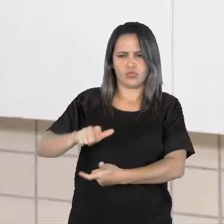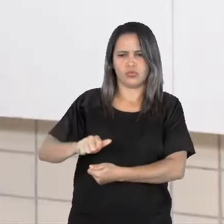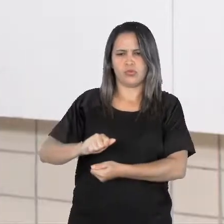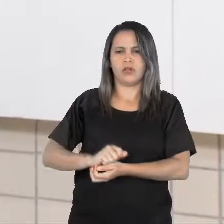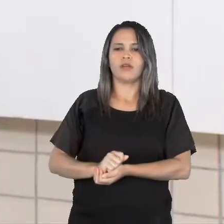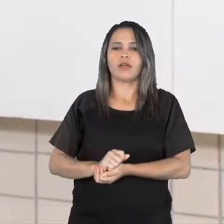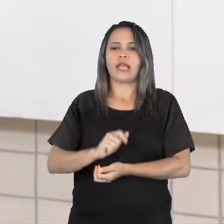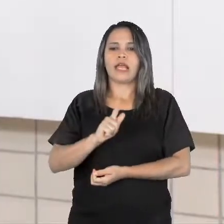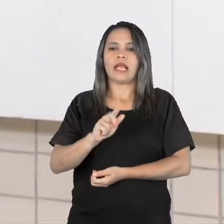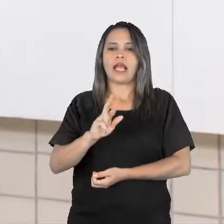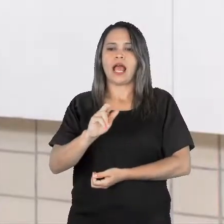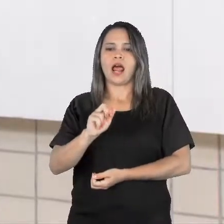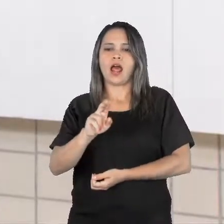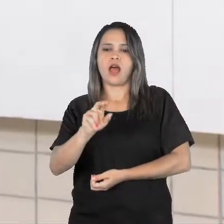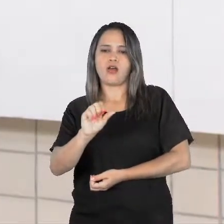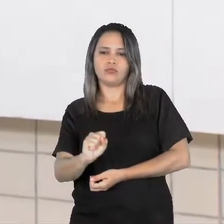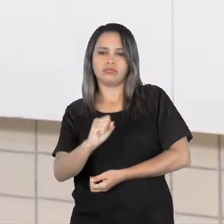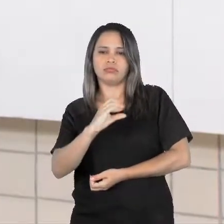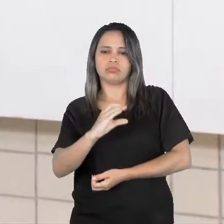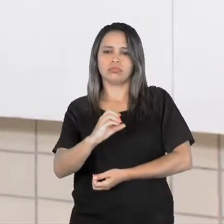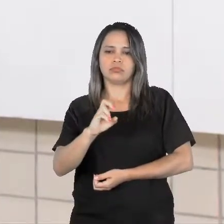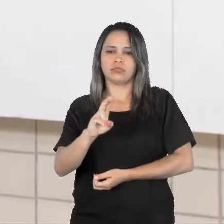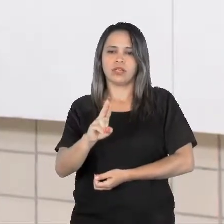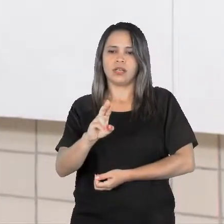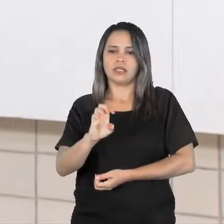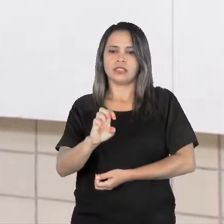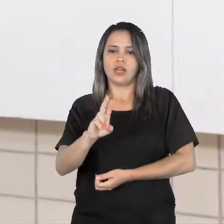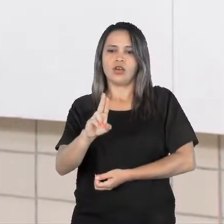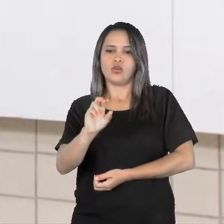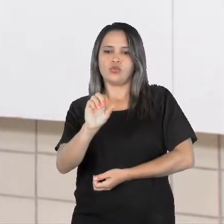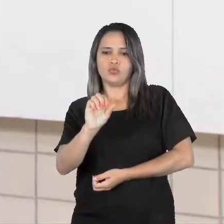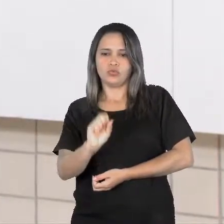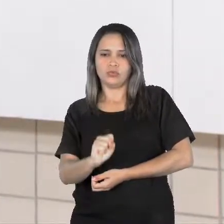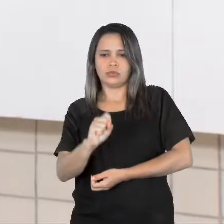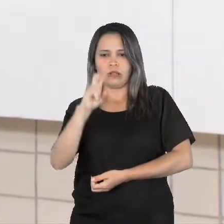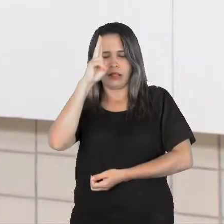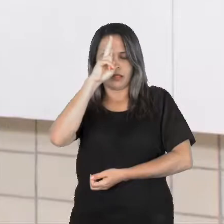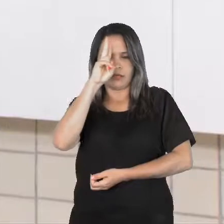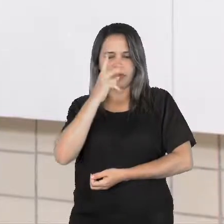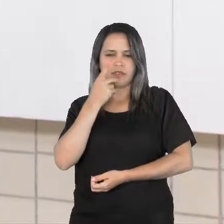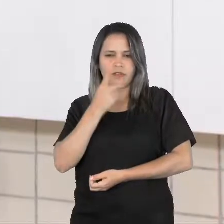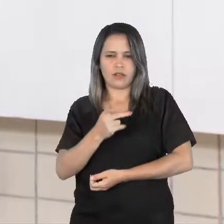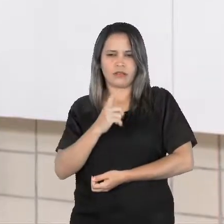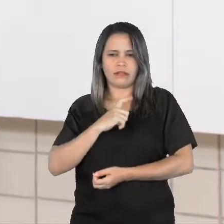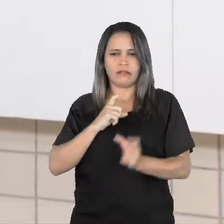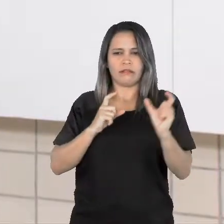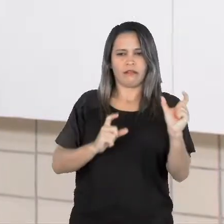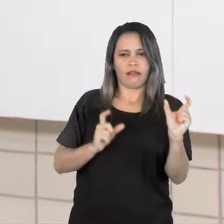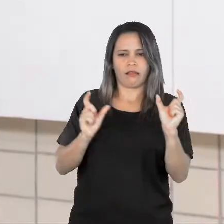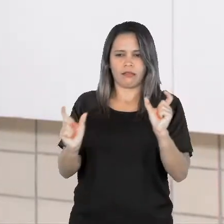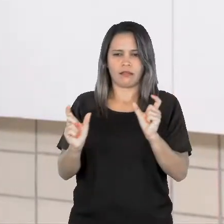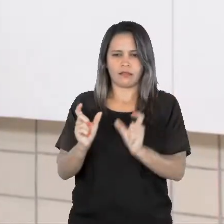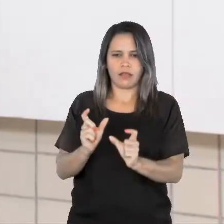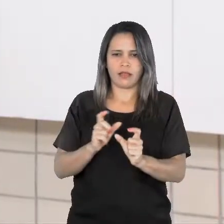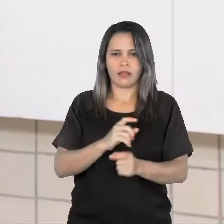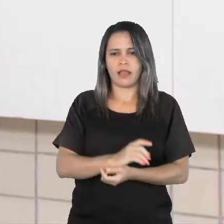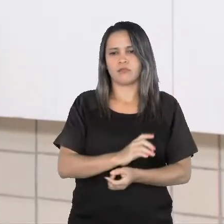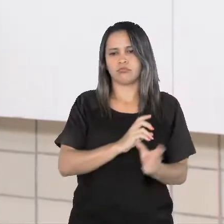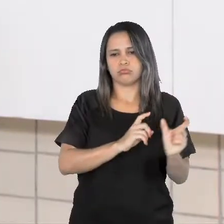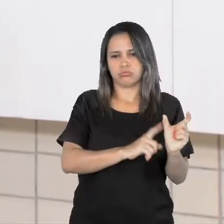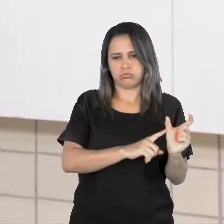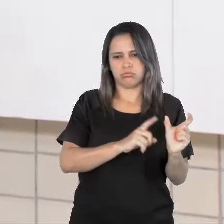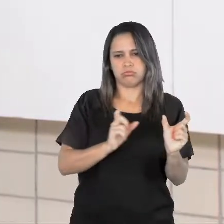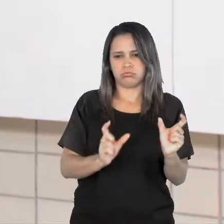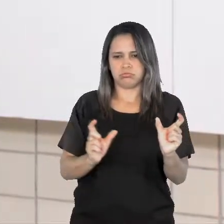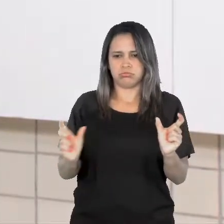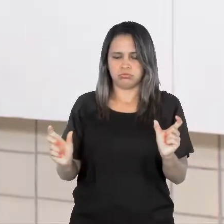graus Celsius. É a medida de temperatura que a gente utiliza. Lembra que foi falado ali que tem 3 escalas? Kelvin, Celsius e